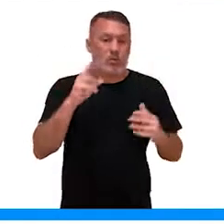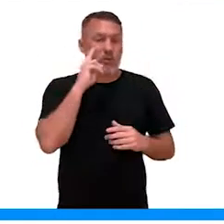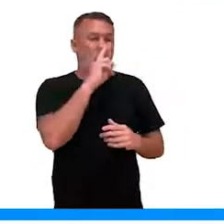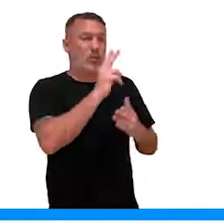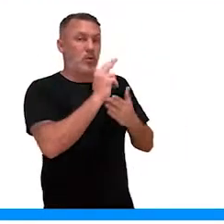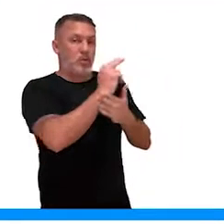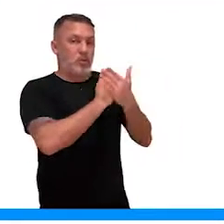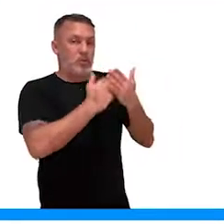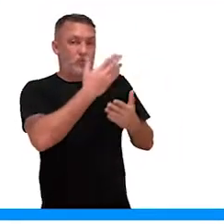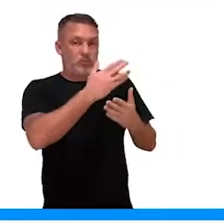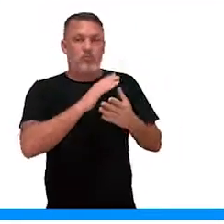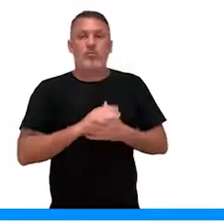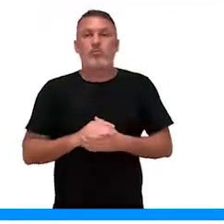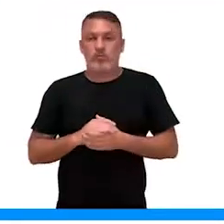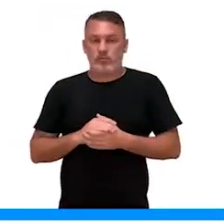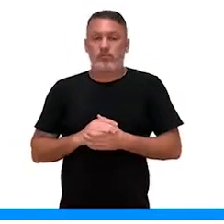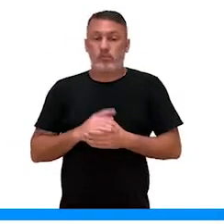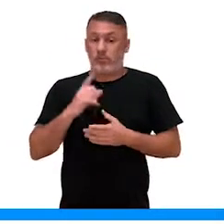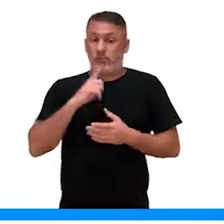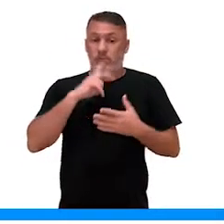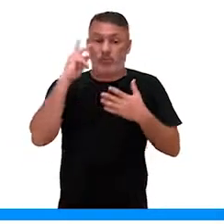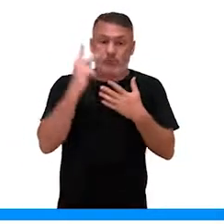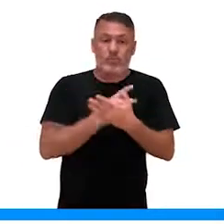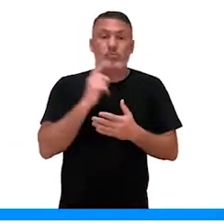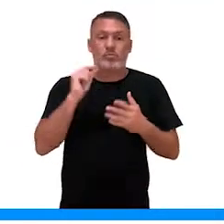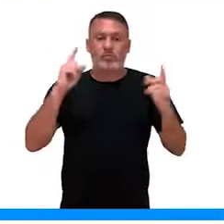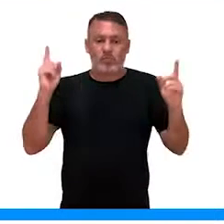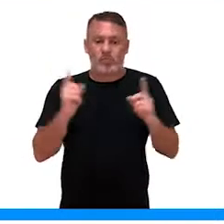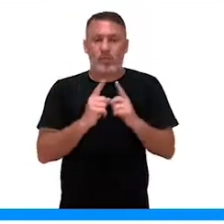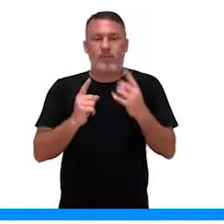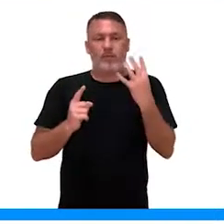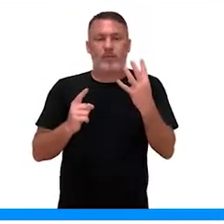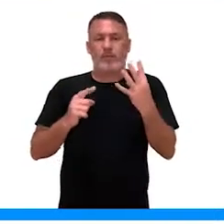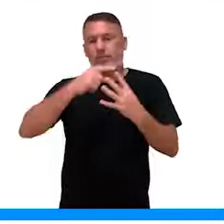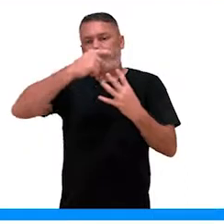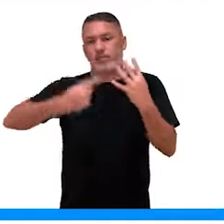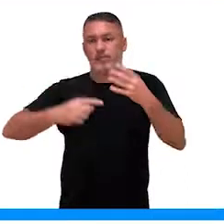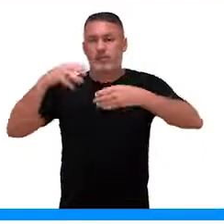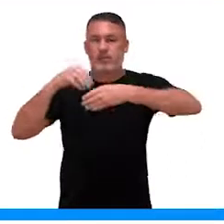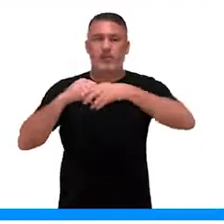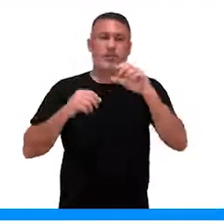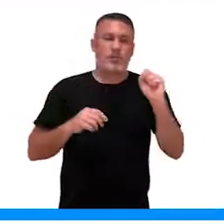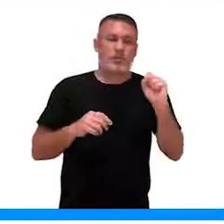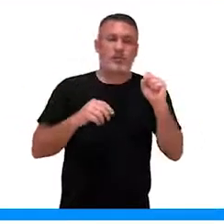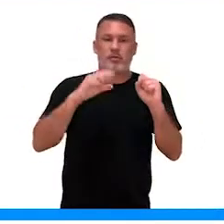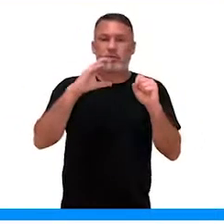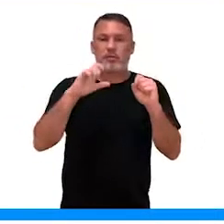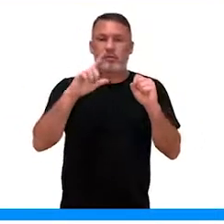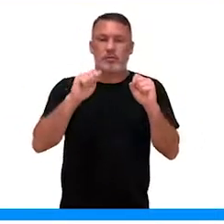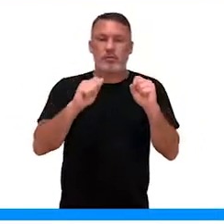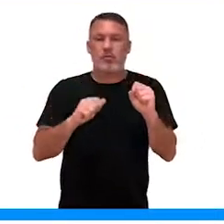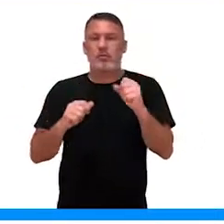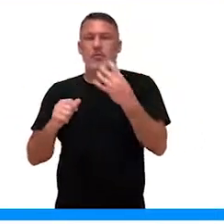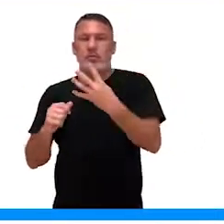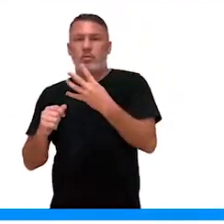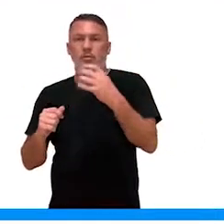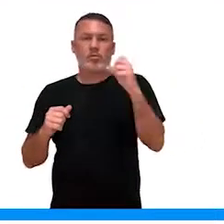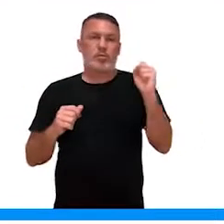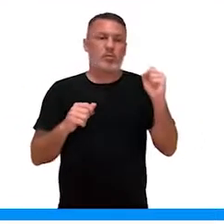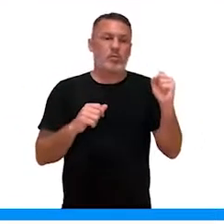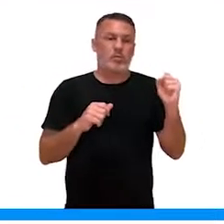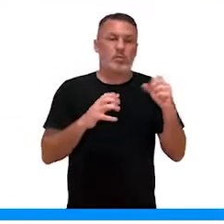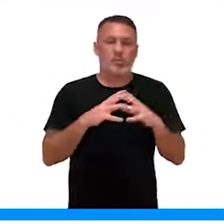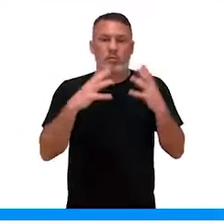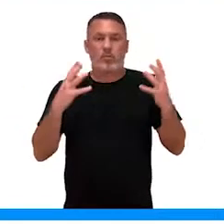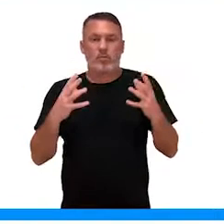nossa imagem, né? Aconteceu a clivagem, 4 células foi para 8 células, elas têm os tamanhos iguais.